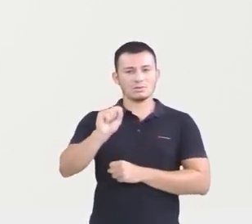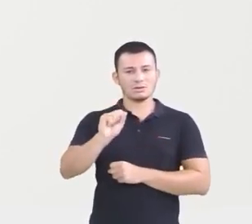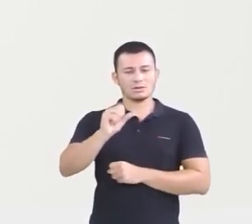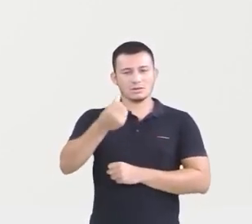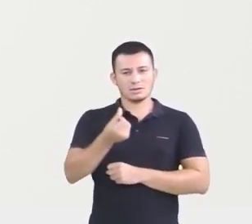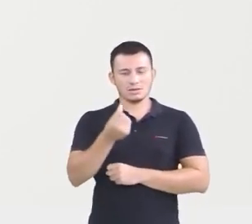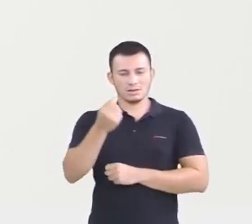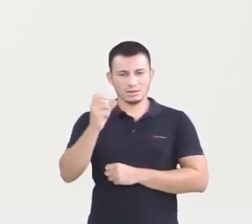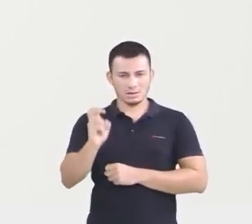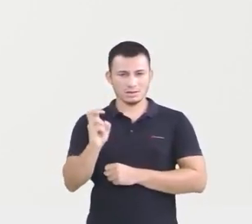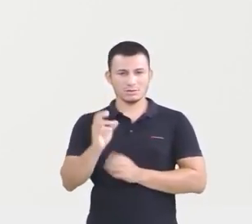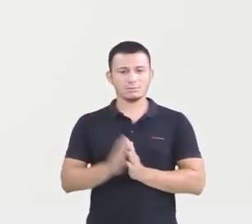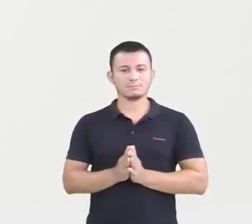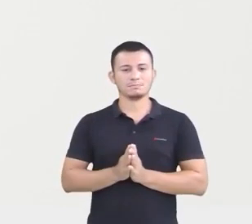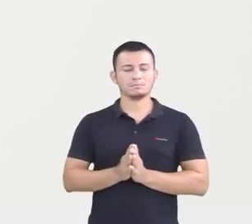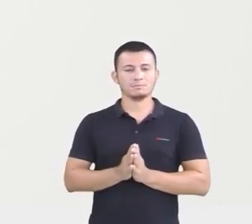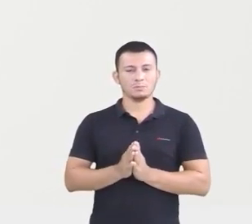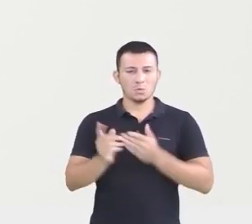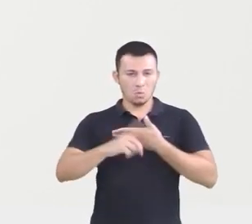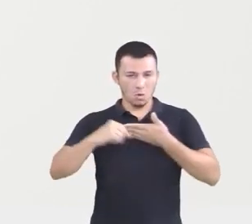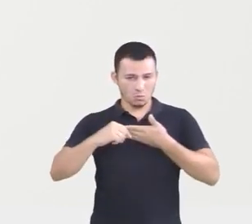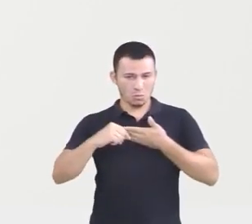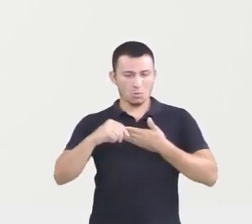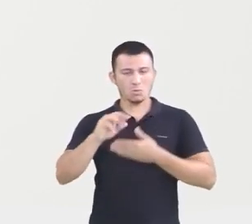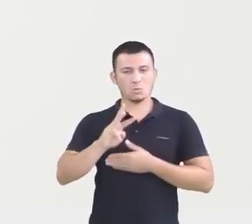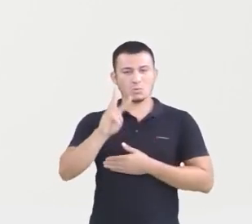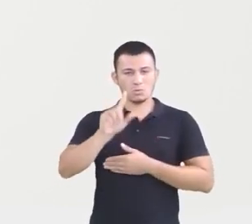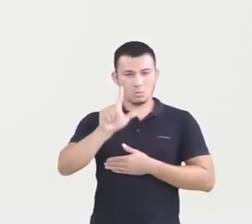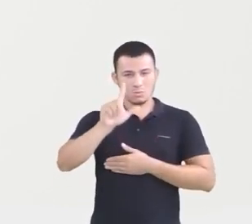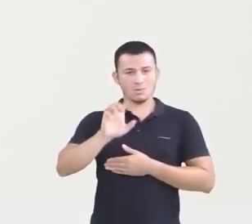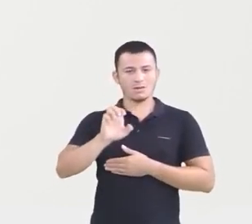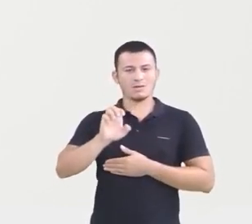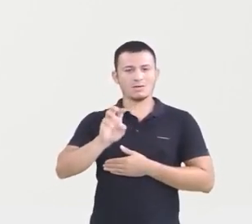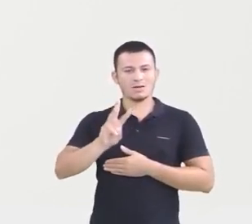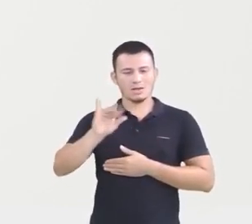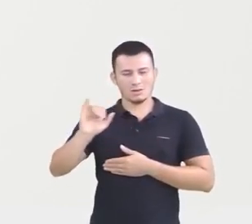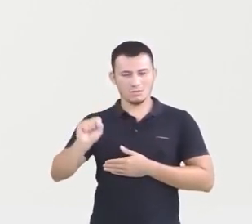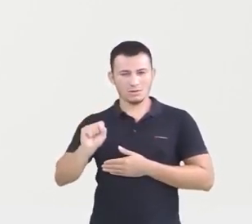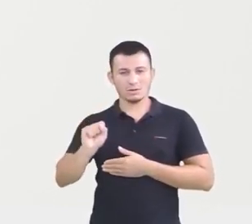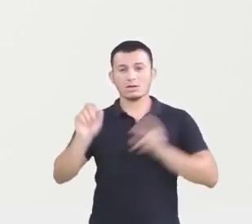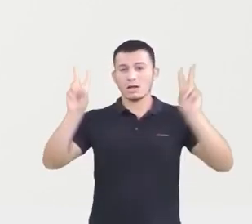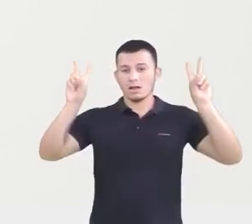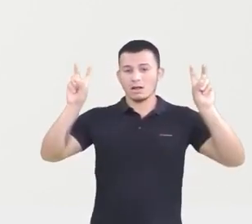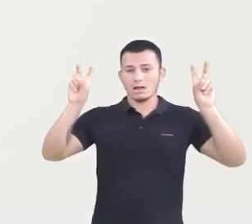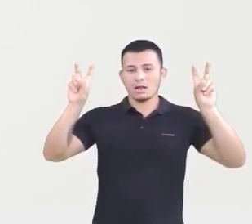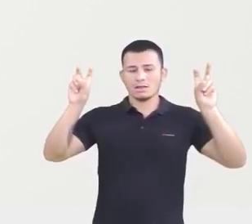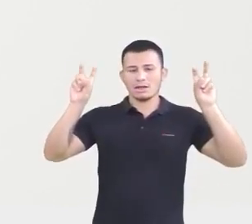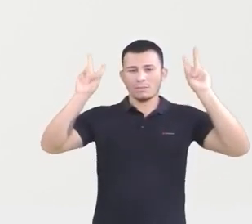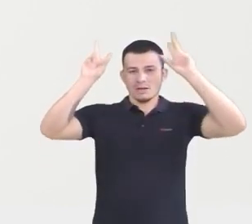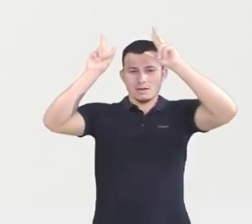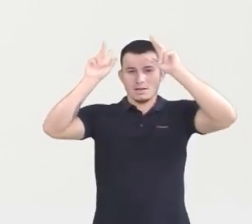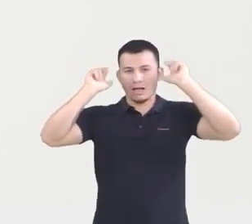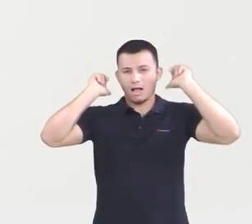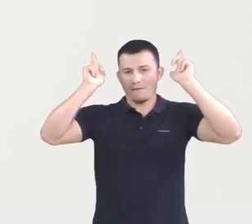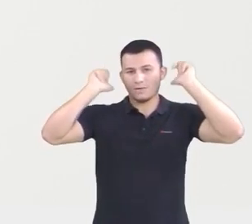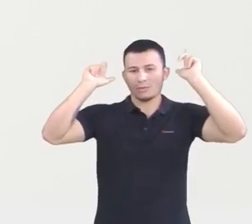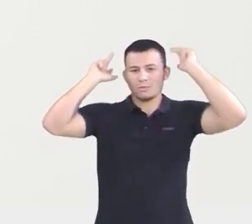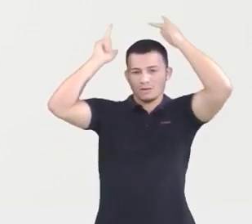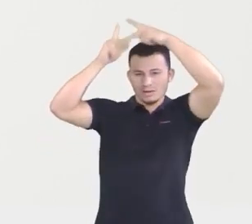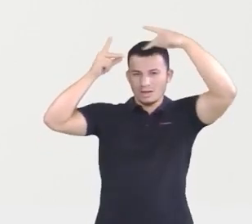com o título As Aventuras de Alice no País das Maravilhas. Por que esses dois estão marcados